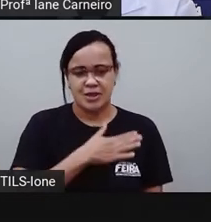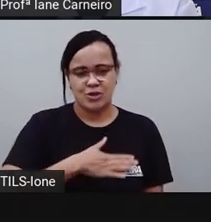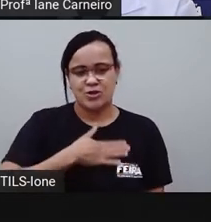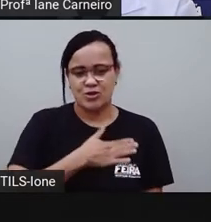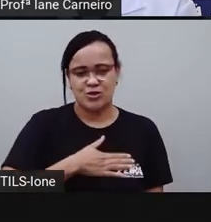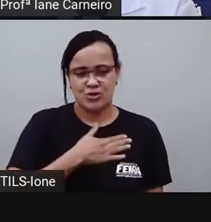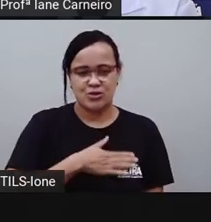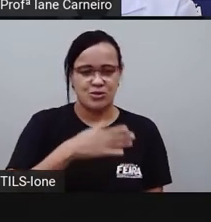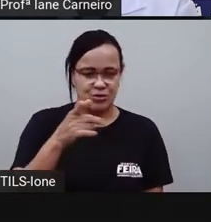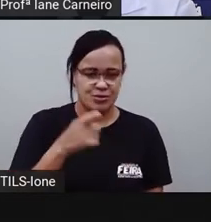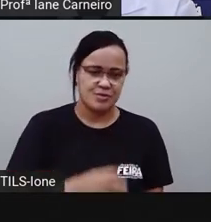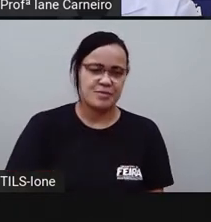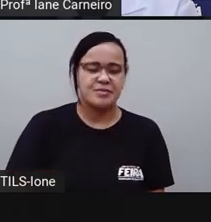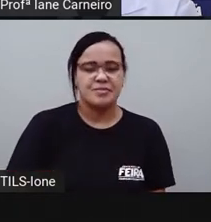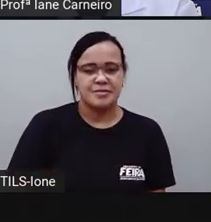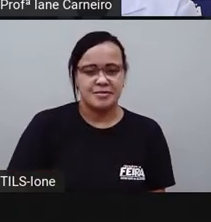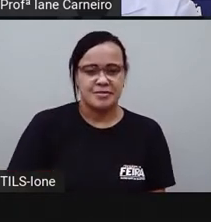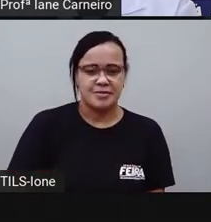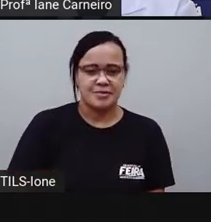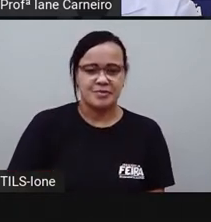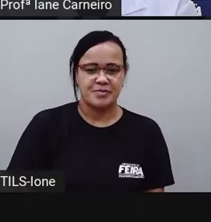Gostei mais desse verdinho.